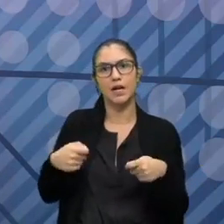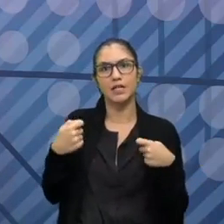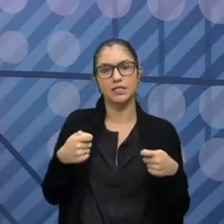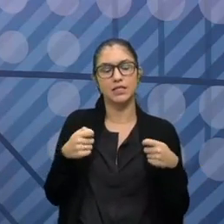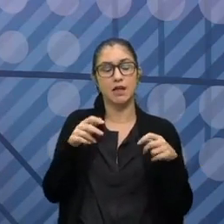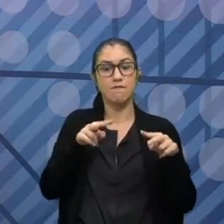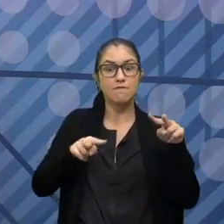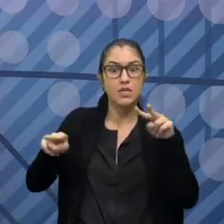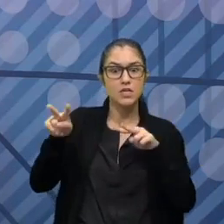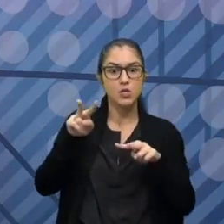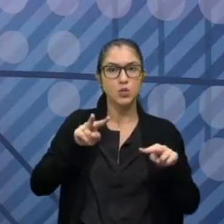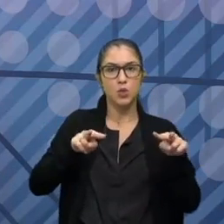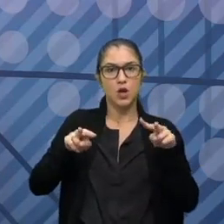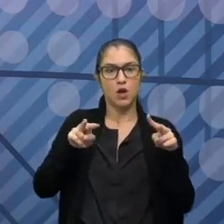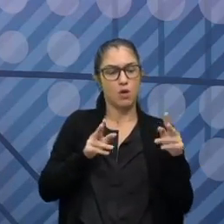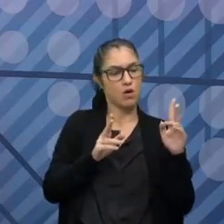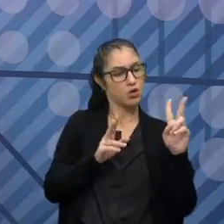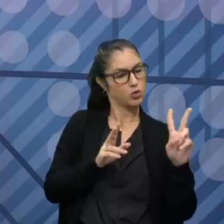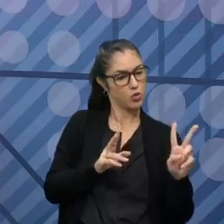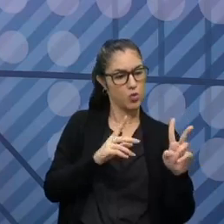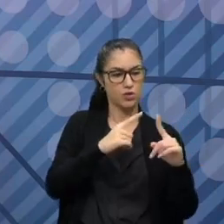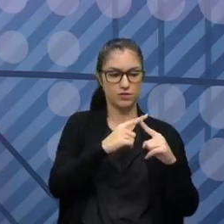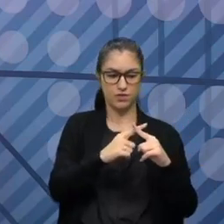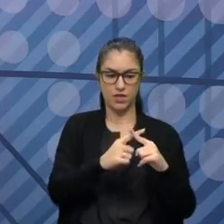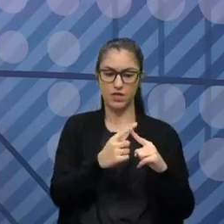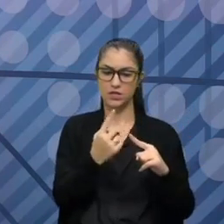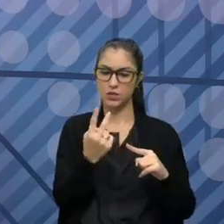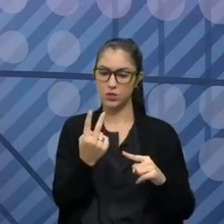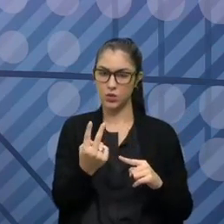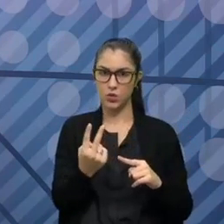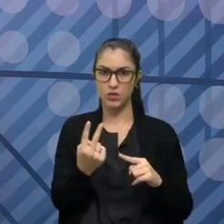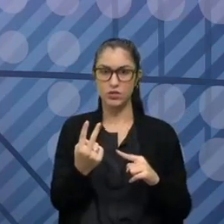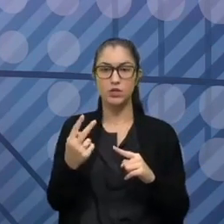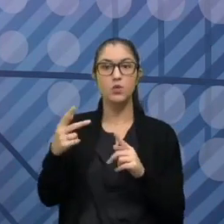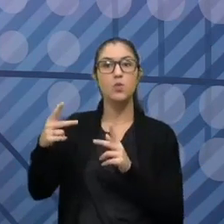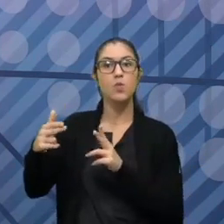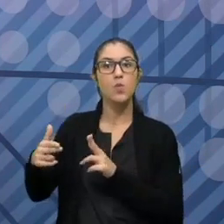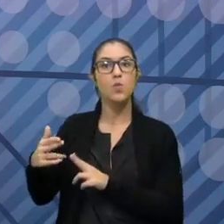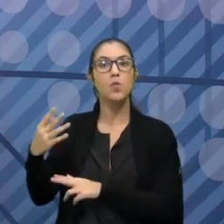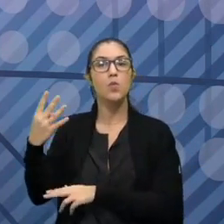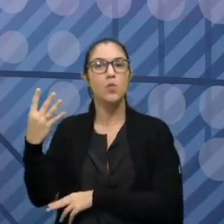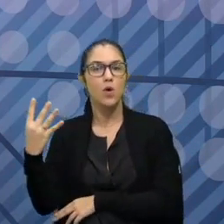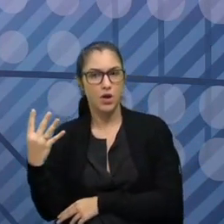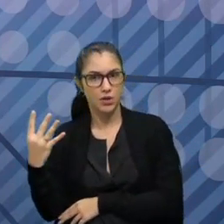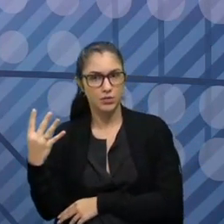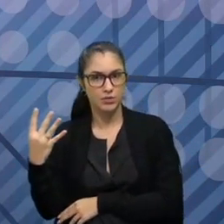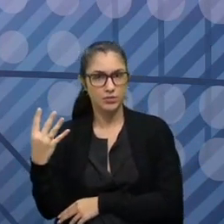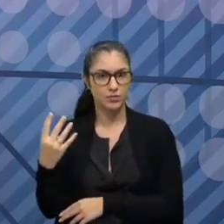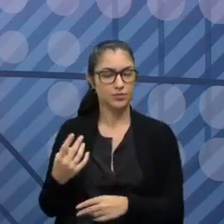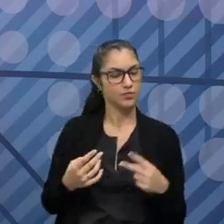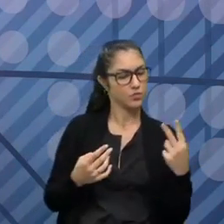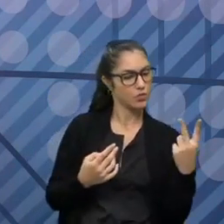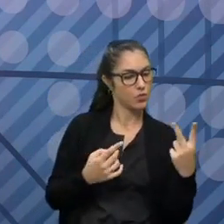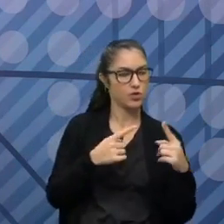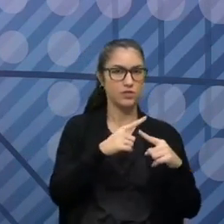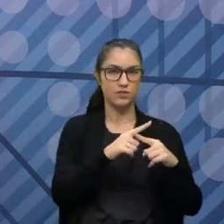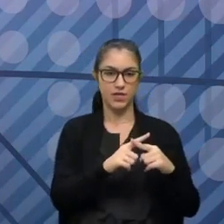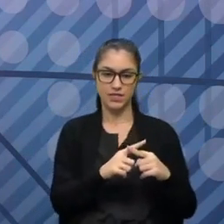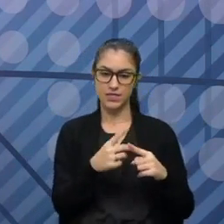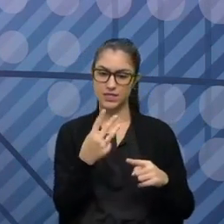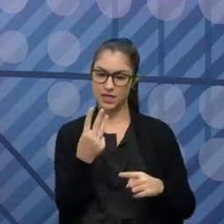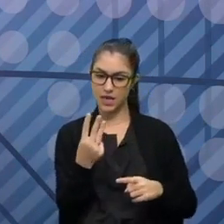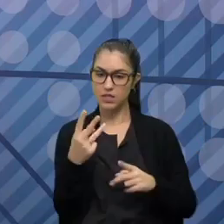plano visual que eu comecei. 2 vezes 2, 4. 2